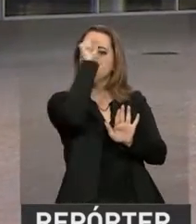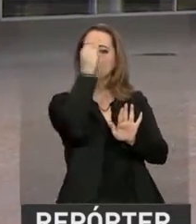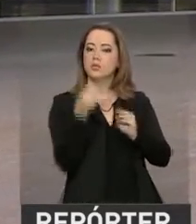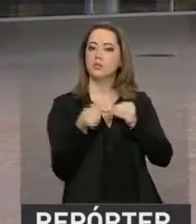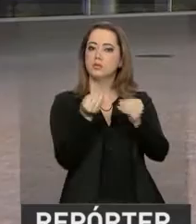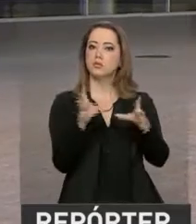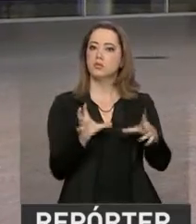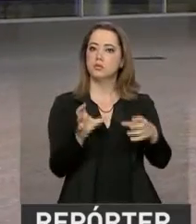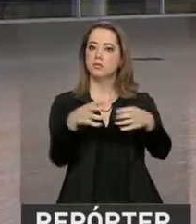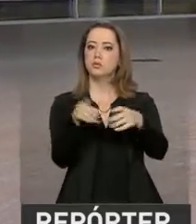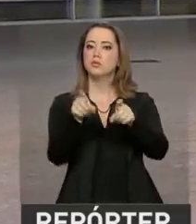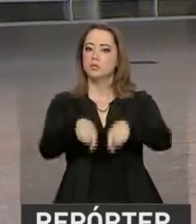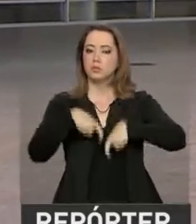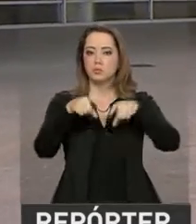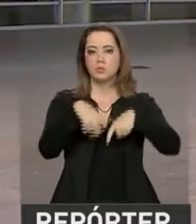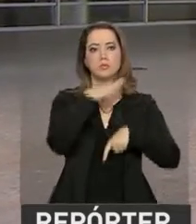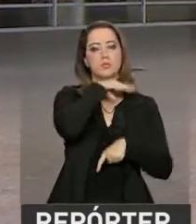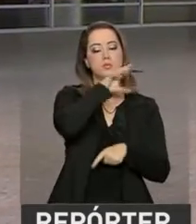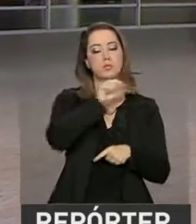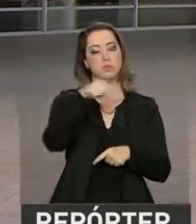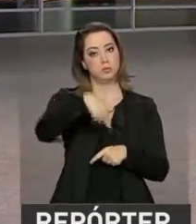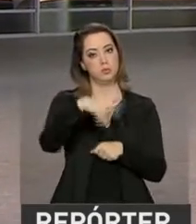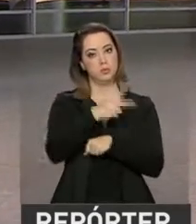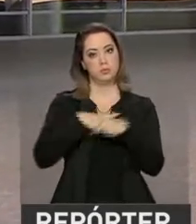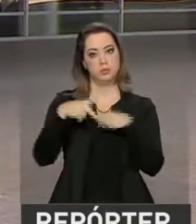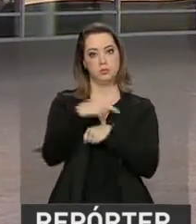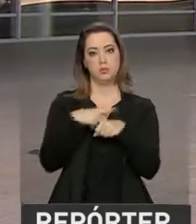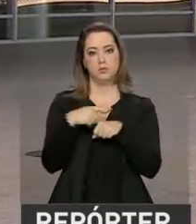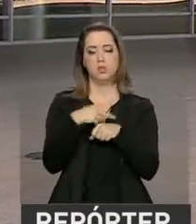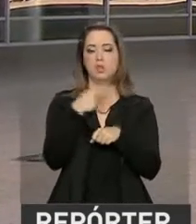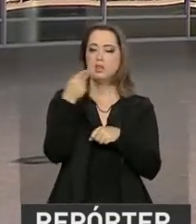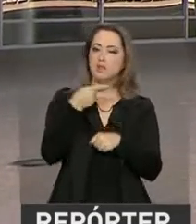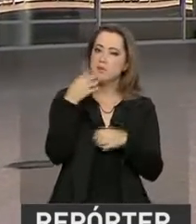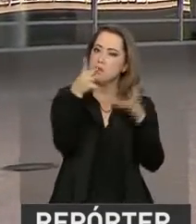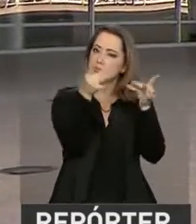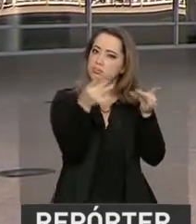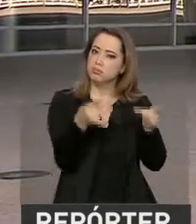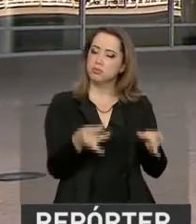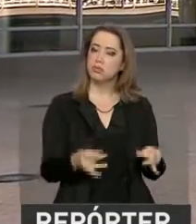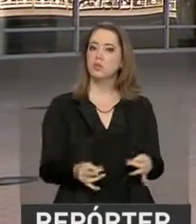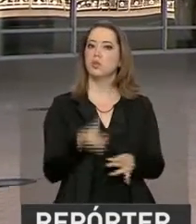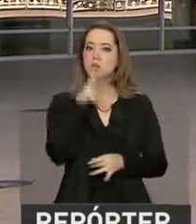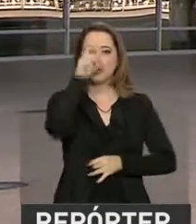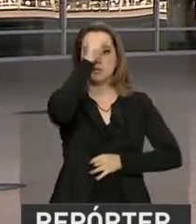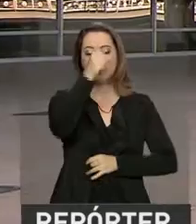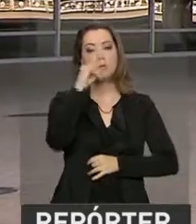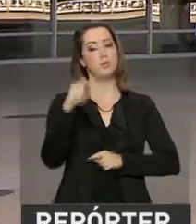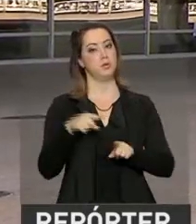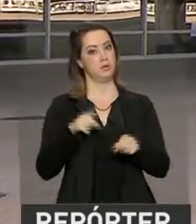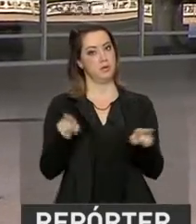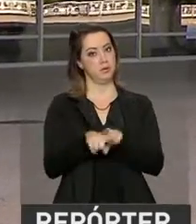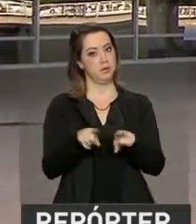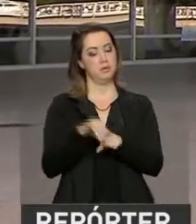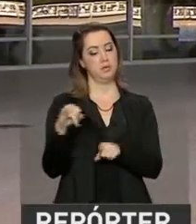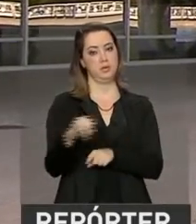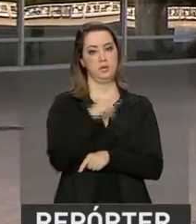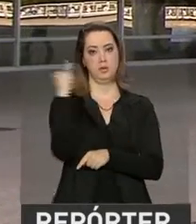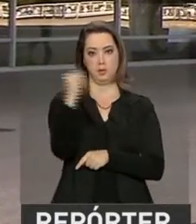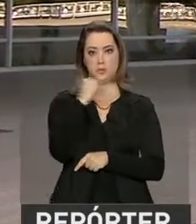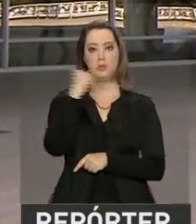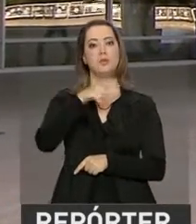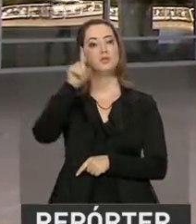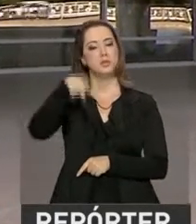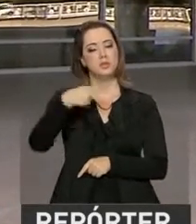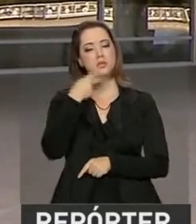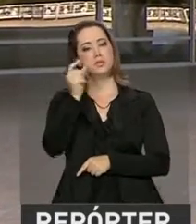agropecuária no país. Eles destacaram a força e a importância do setor para a economia brasileira e disseram que as